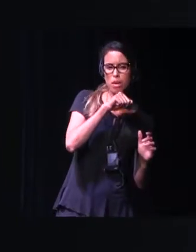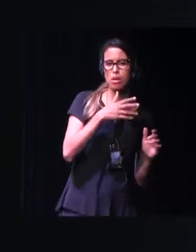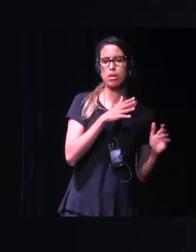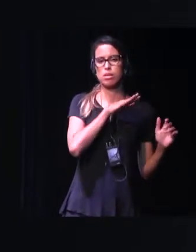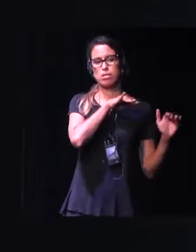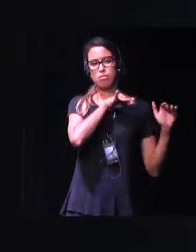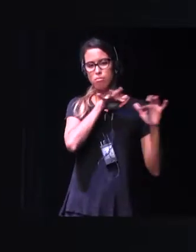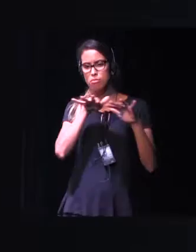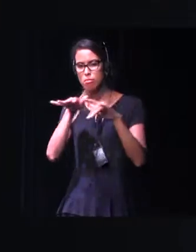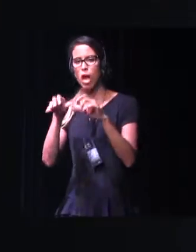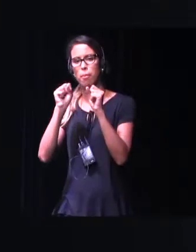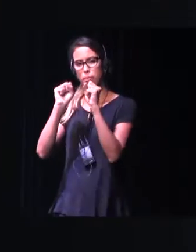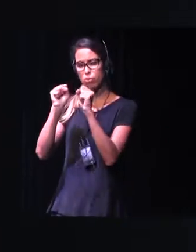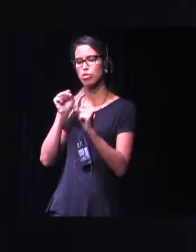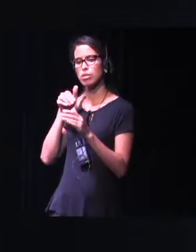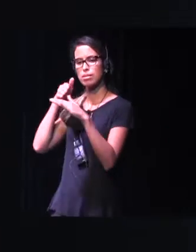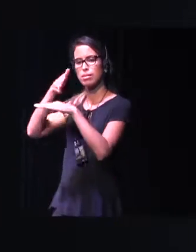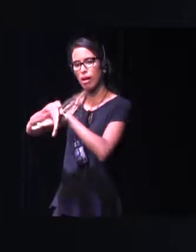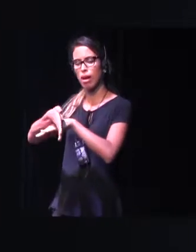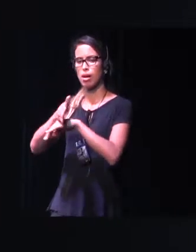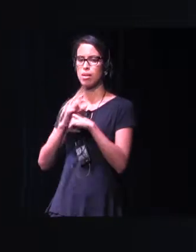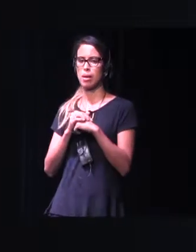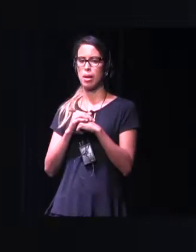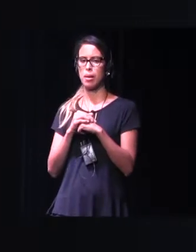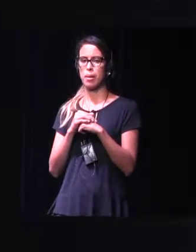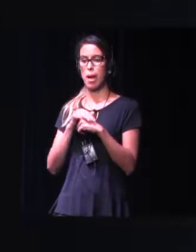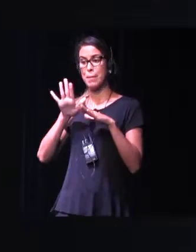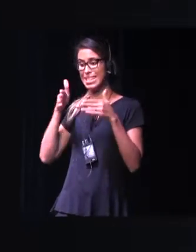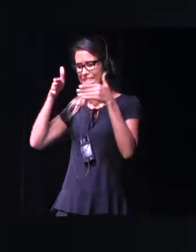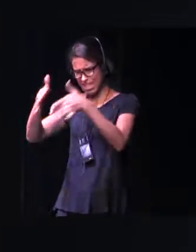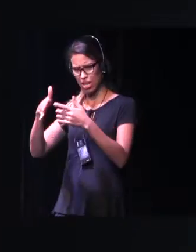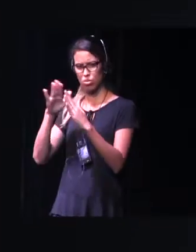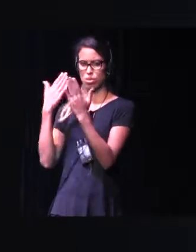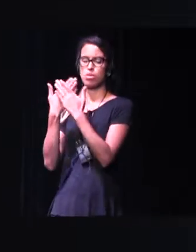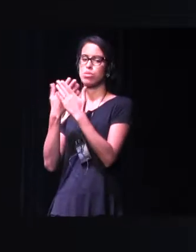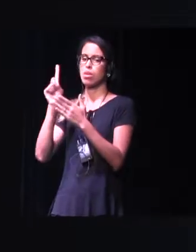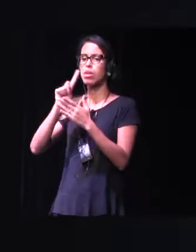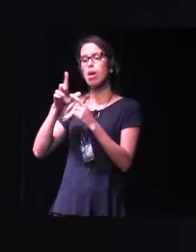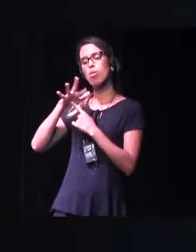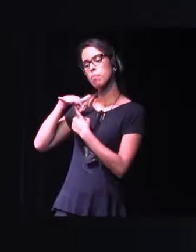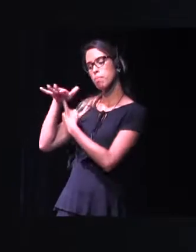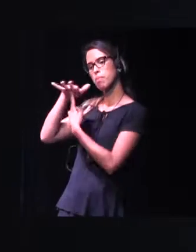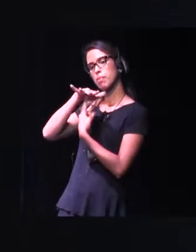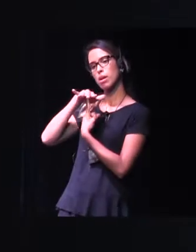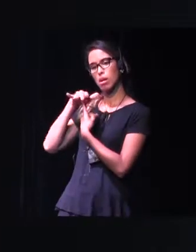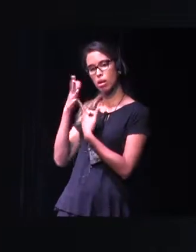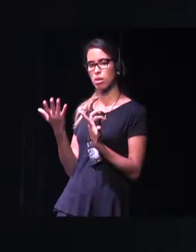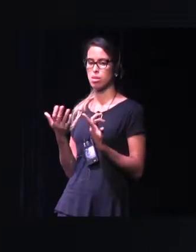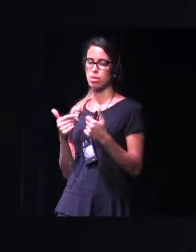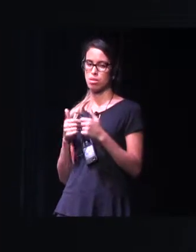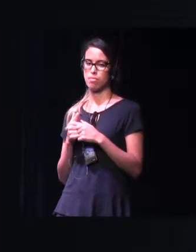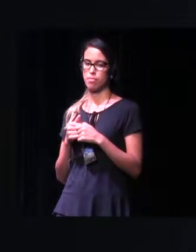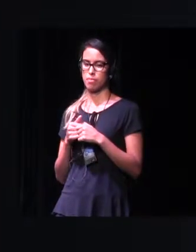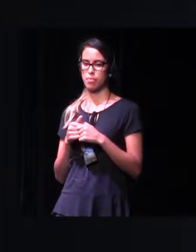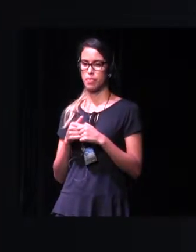pais podiam entrar nessa área polideportiva, mas não estão dentro do colégio, porque